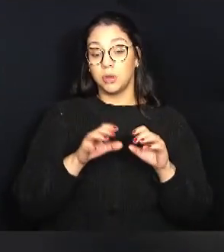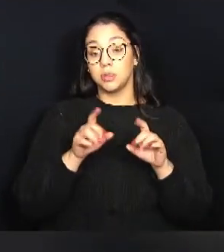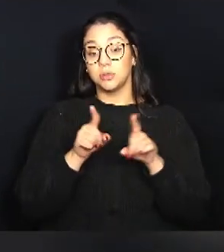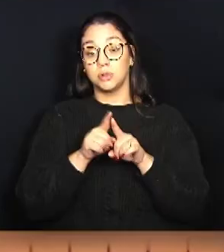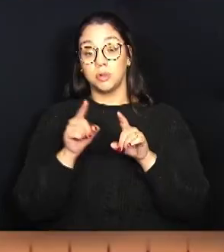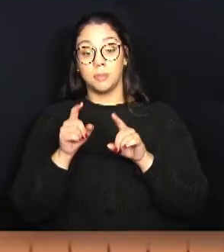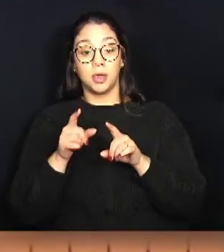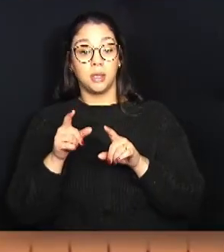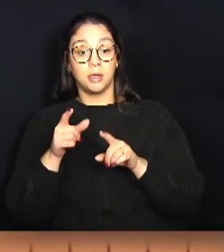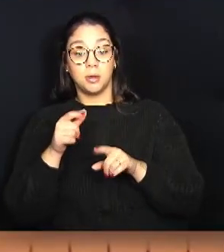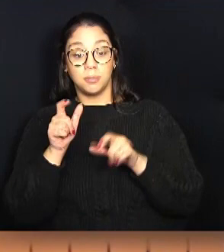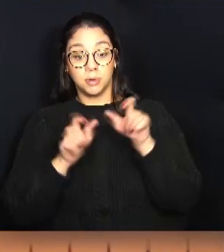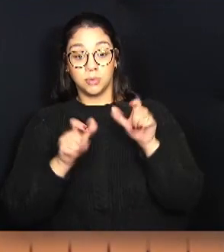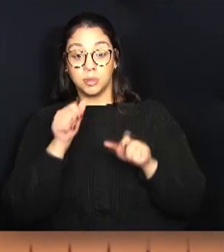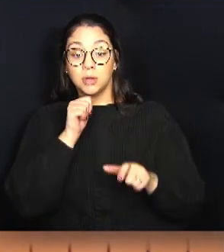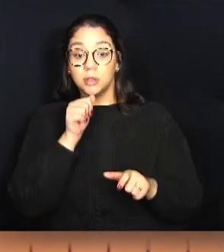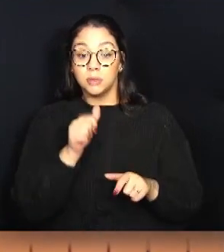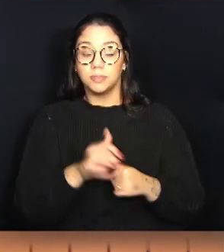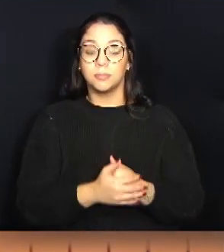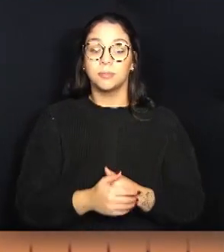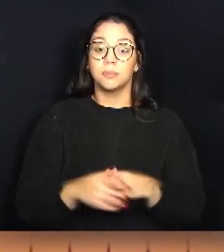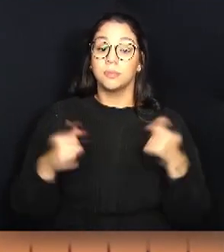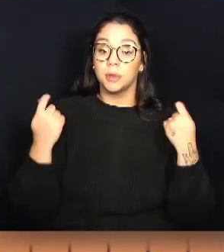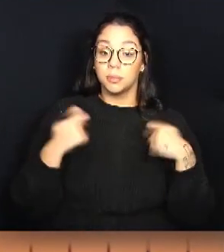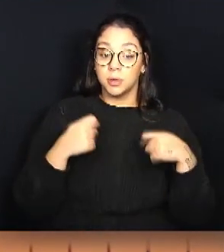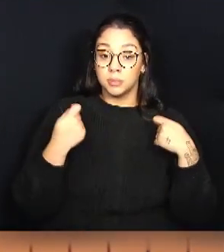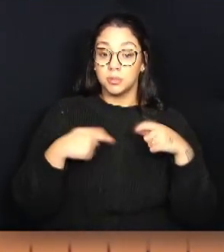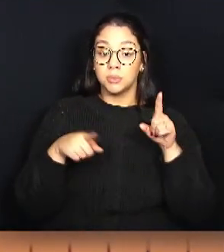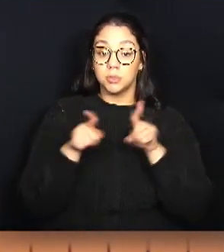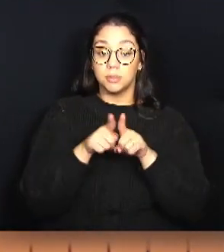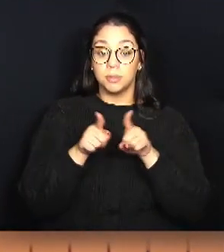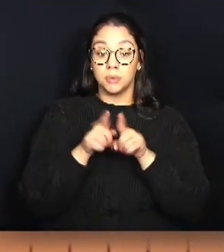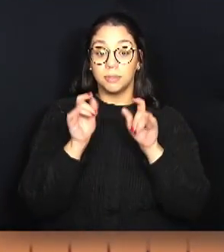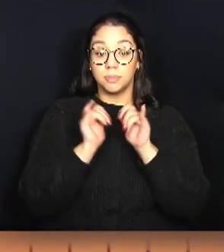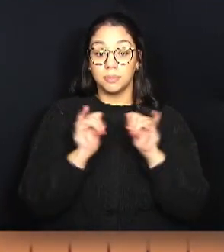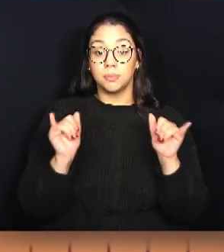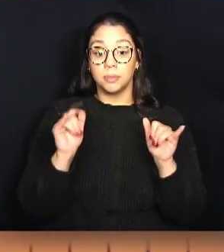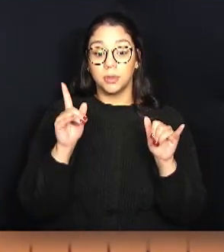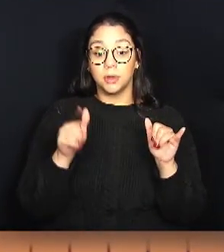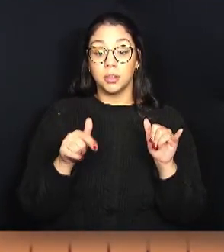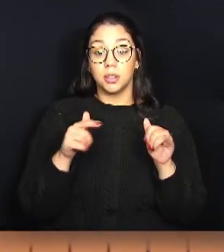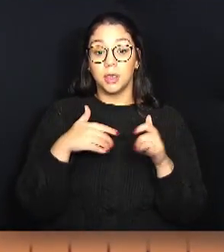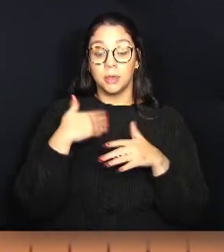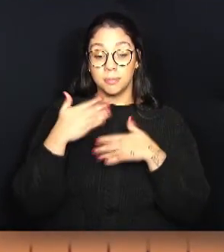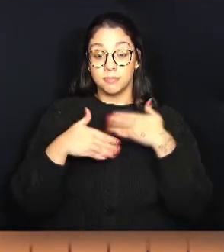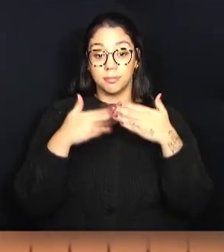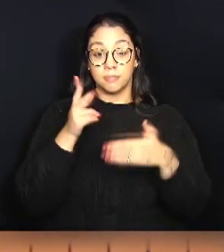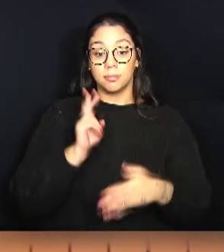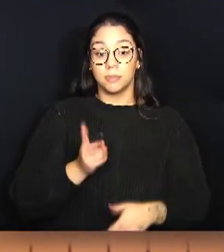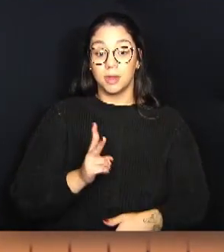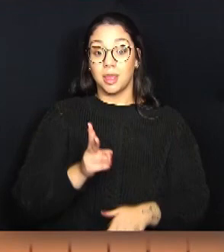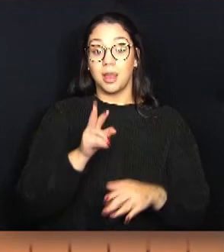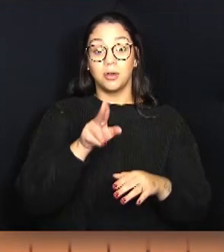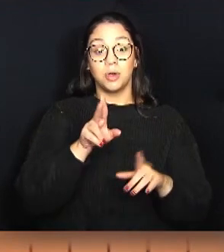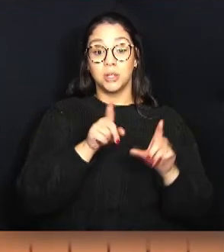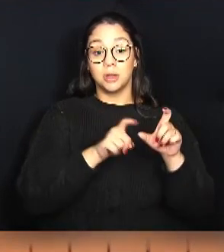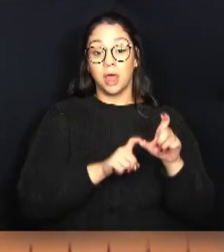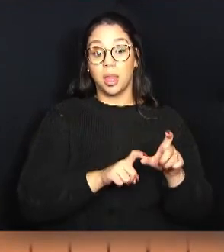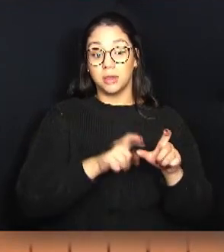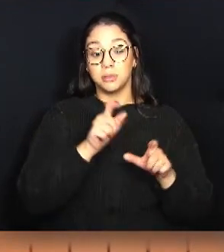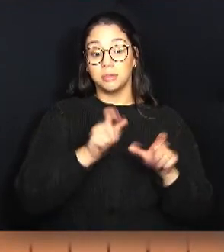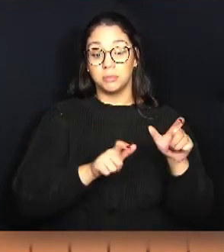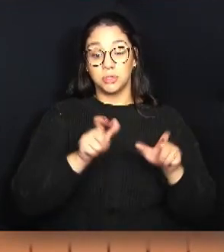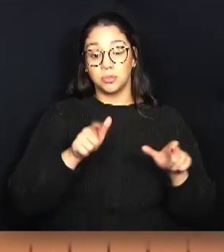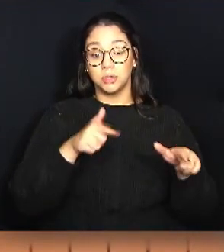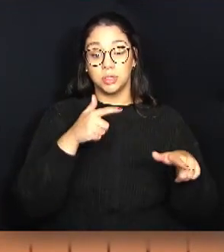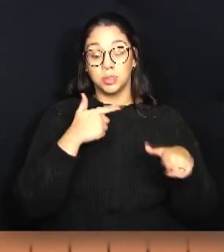que menstruam. Mas a gente também precisa falar sobre o quanto isso precisa ser constante e não depender só do trabalho de pessoas